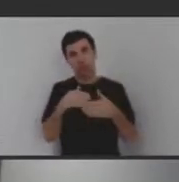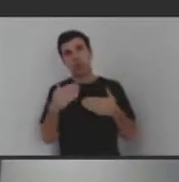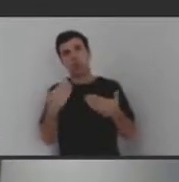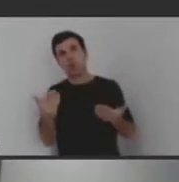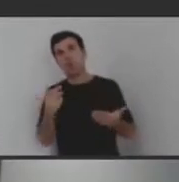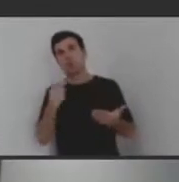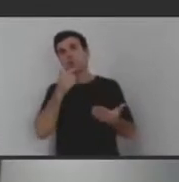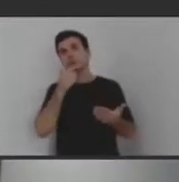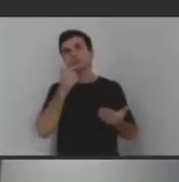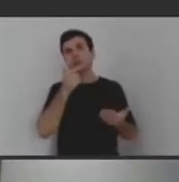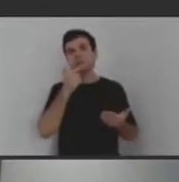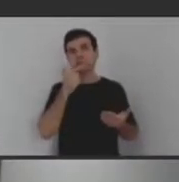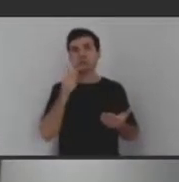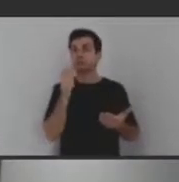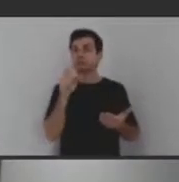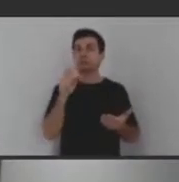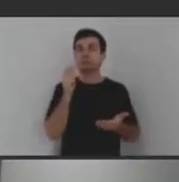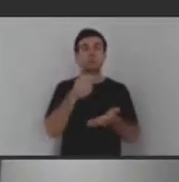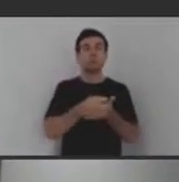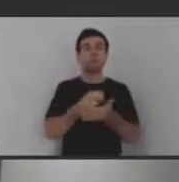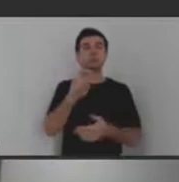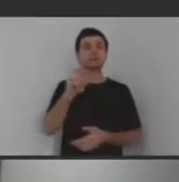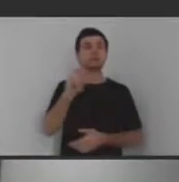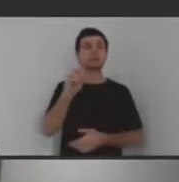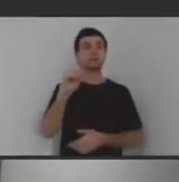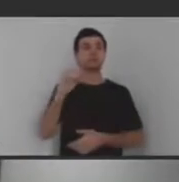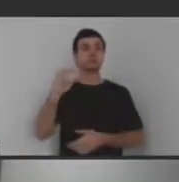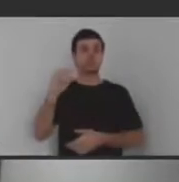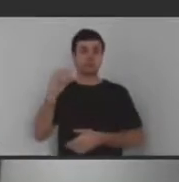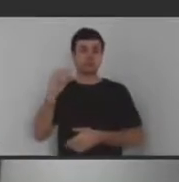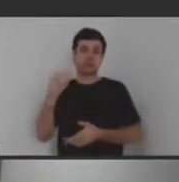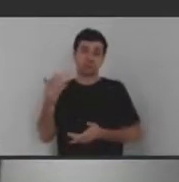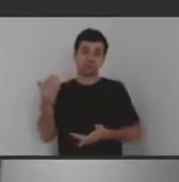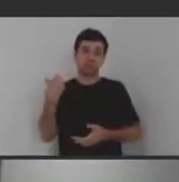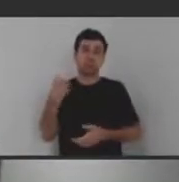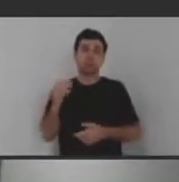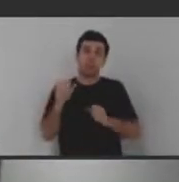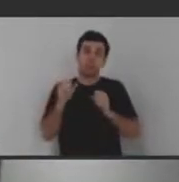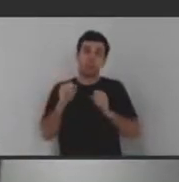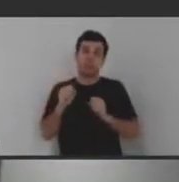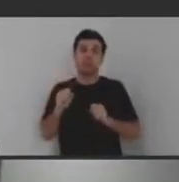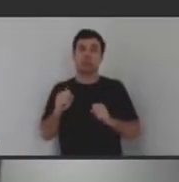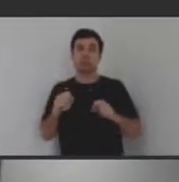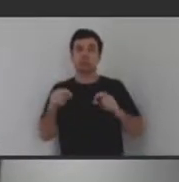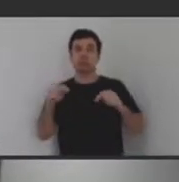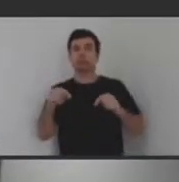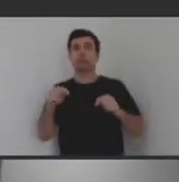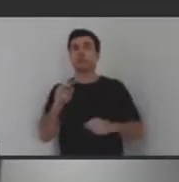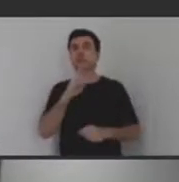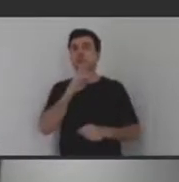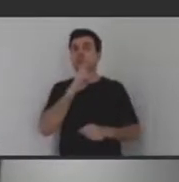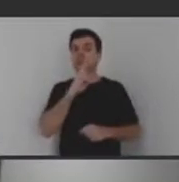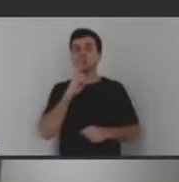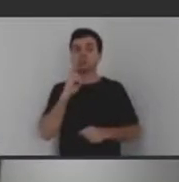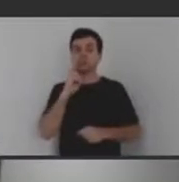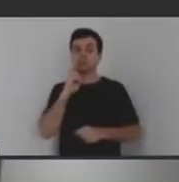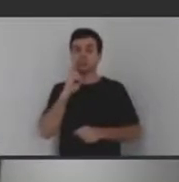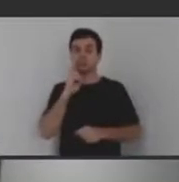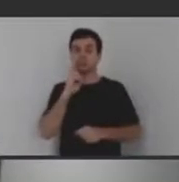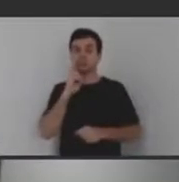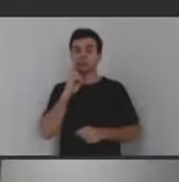de 50 centavos. Considerando que a instalação de um restaurante da rede Bom Prato,